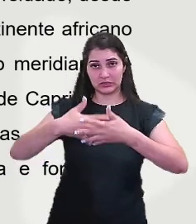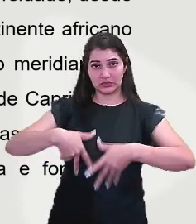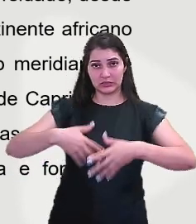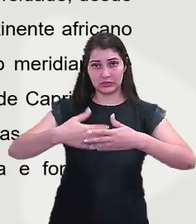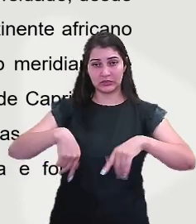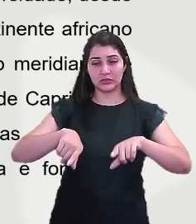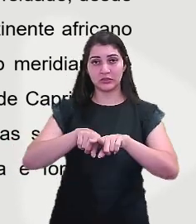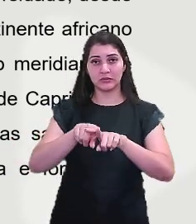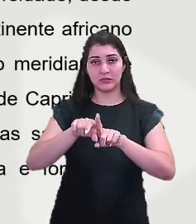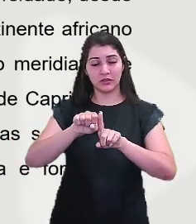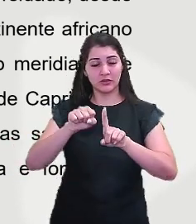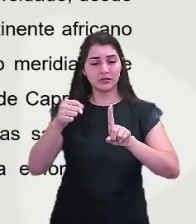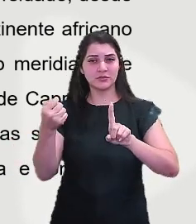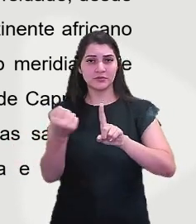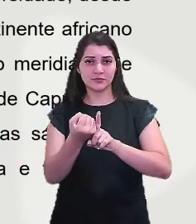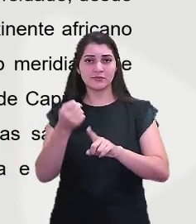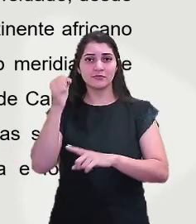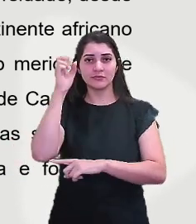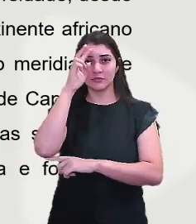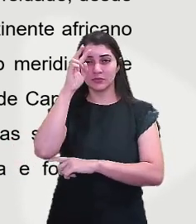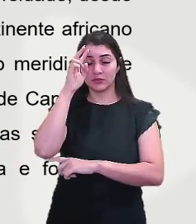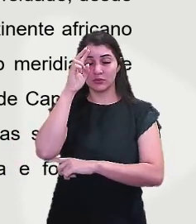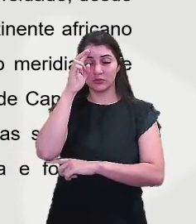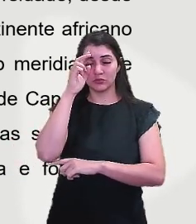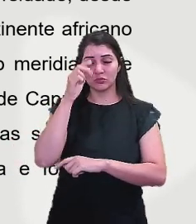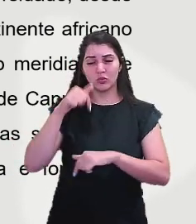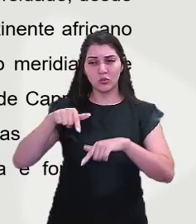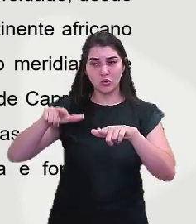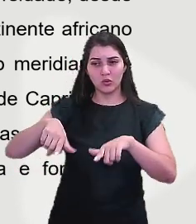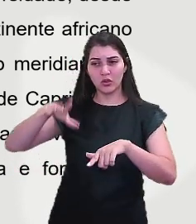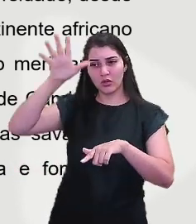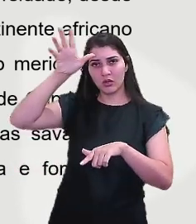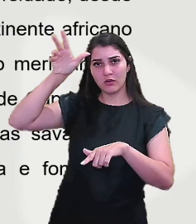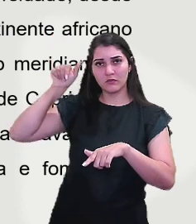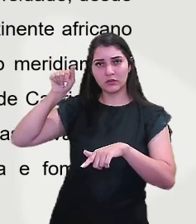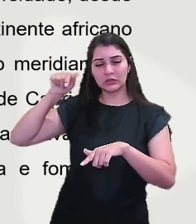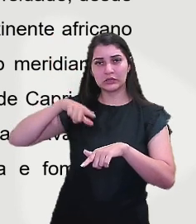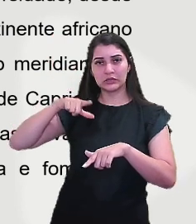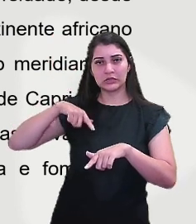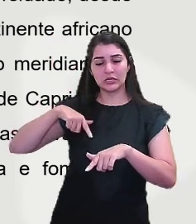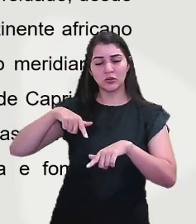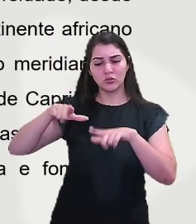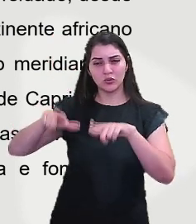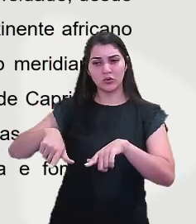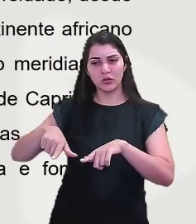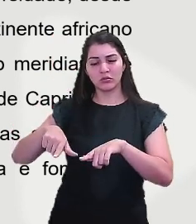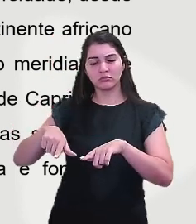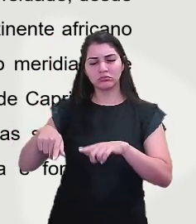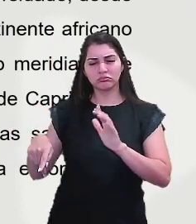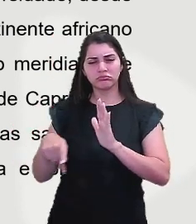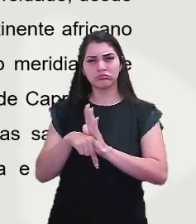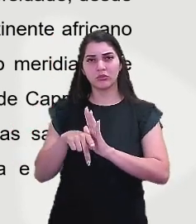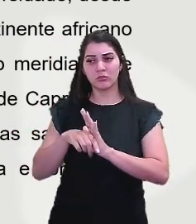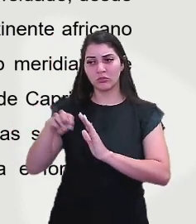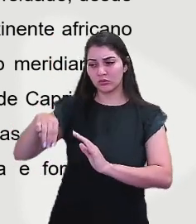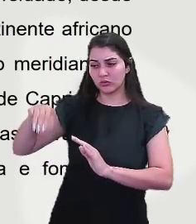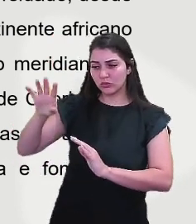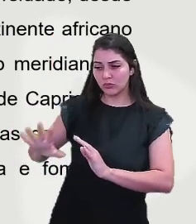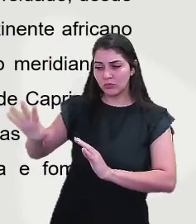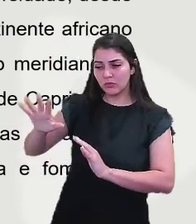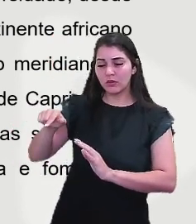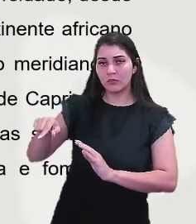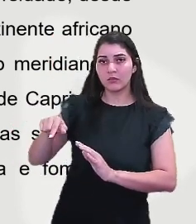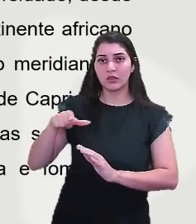até as sociais e históricas. O continente africano ocupa uma posição singular no mapa mundi. É atravessado